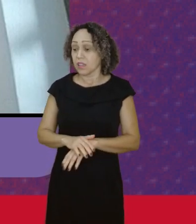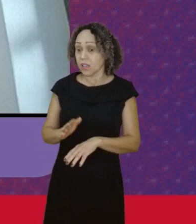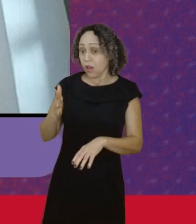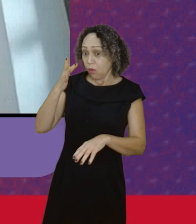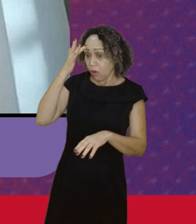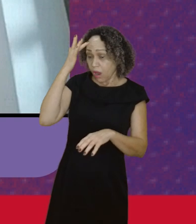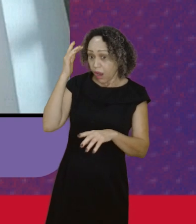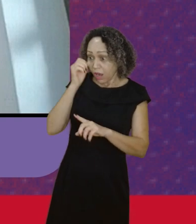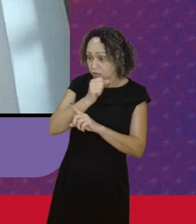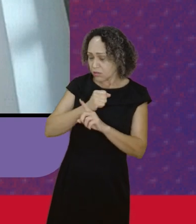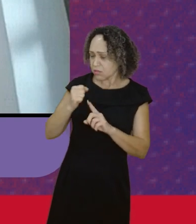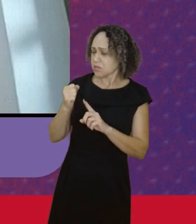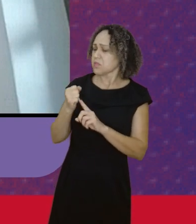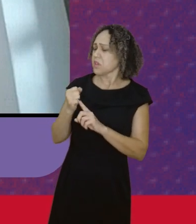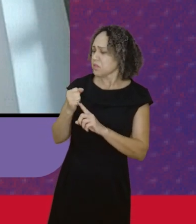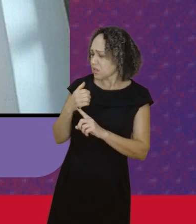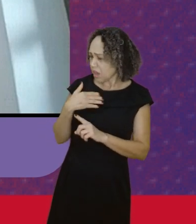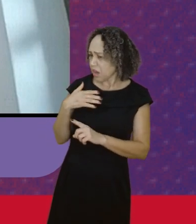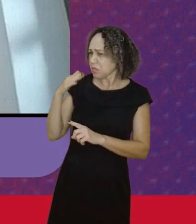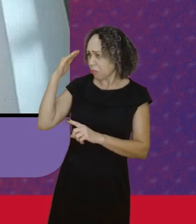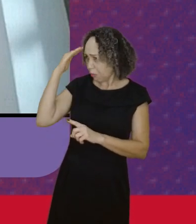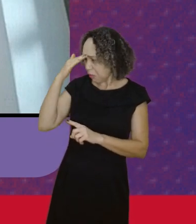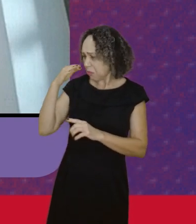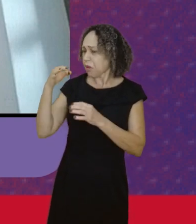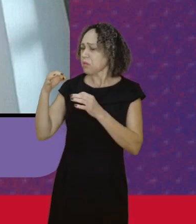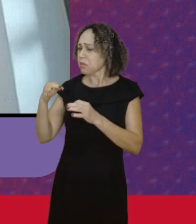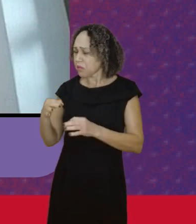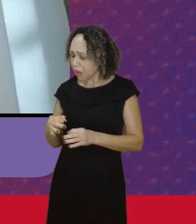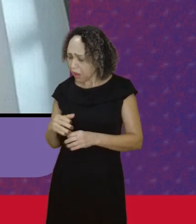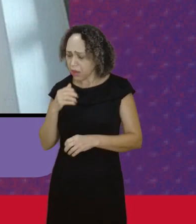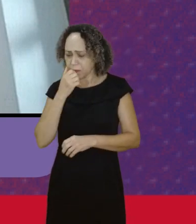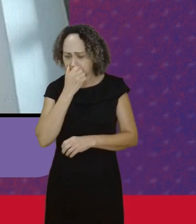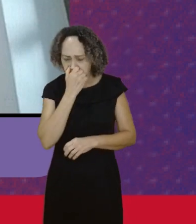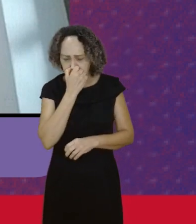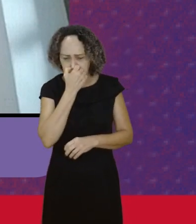porque se eu discordo do professor e o professor